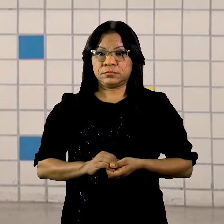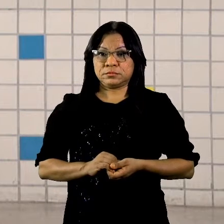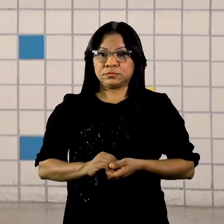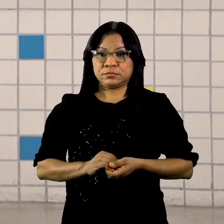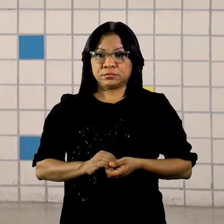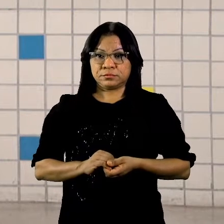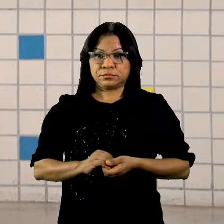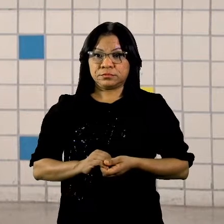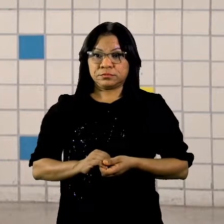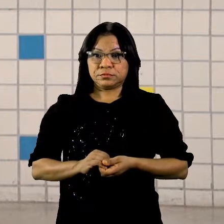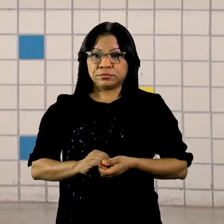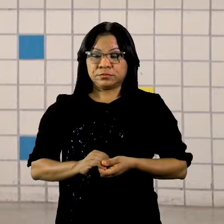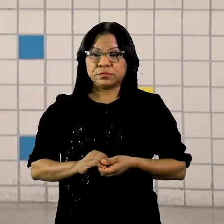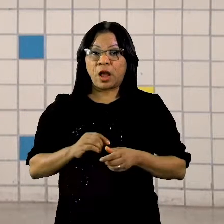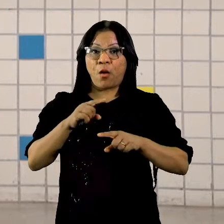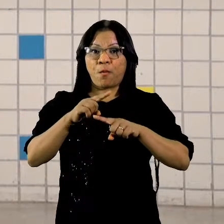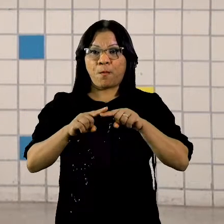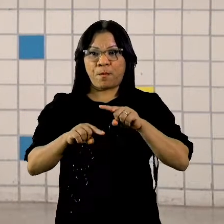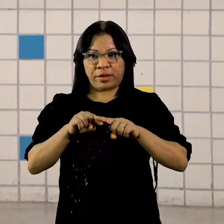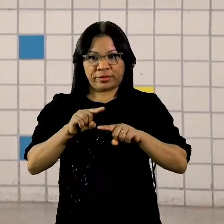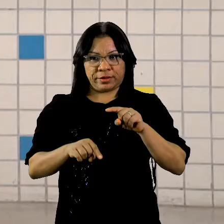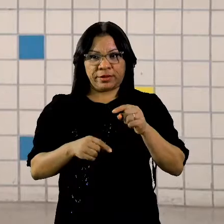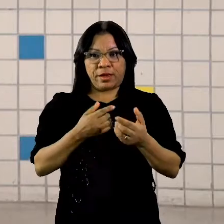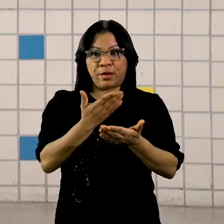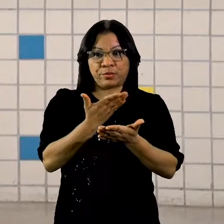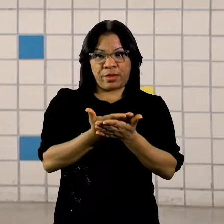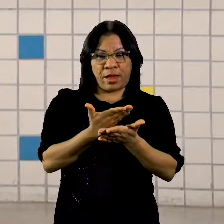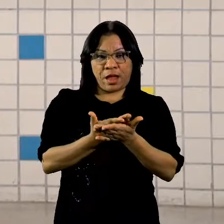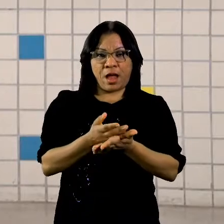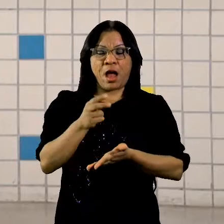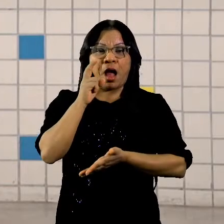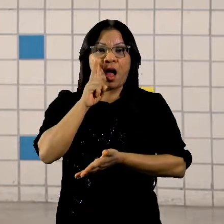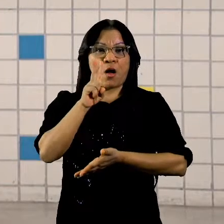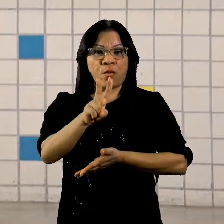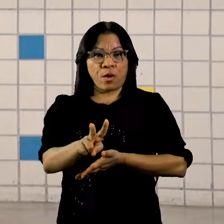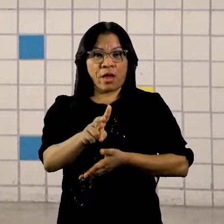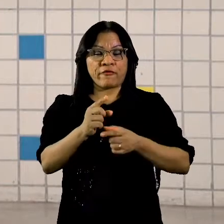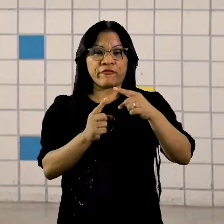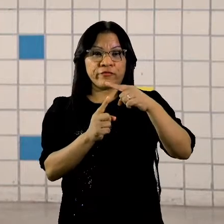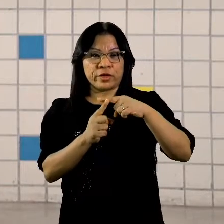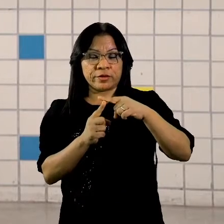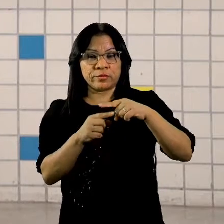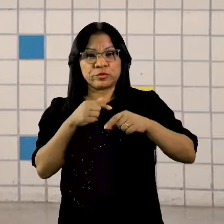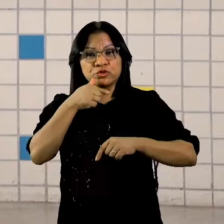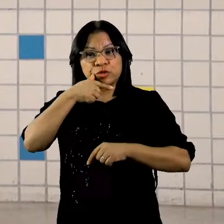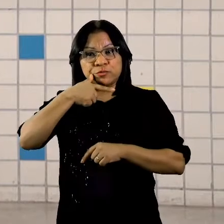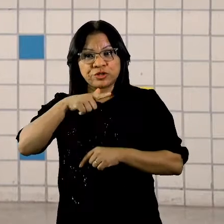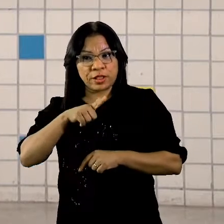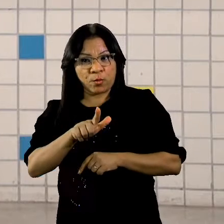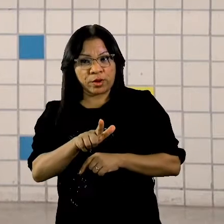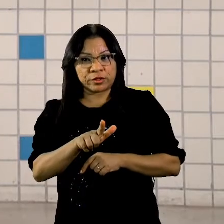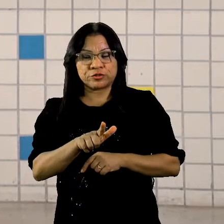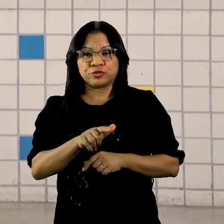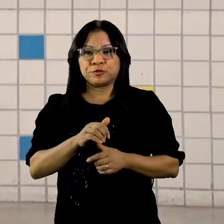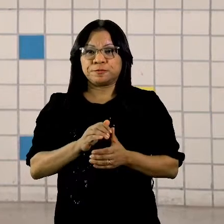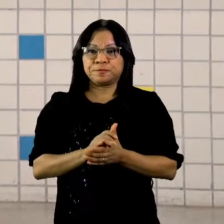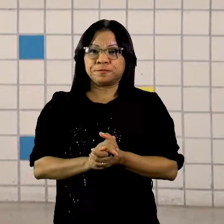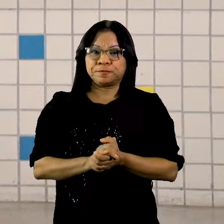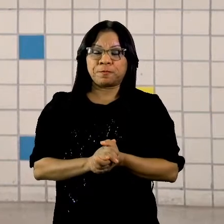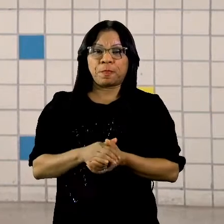Na teleaula 1, vimos sobre os tipos de linguagem, linguagem verbal, não verbal e